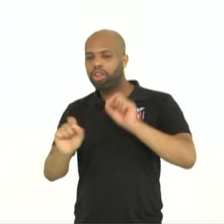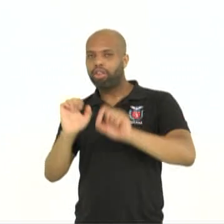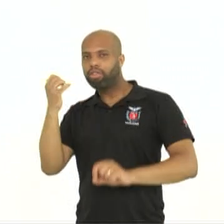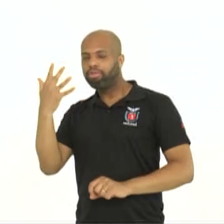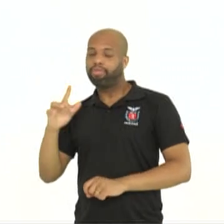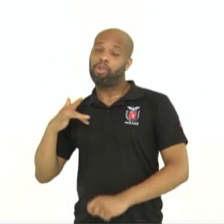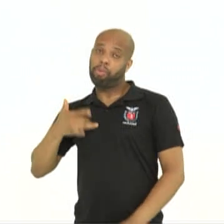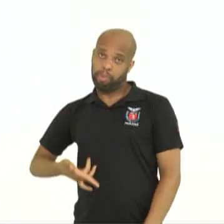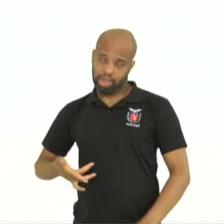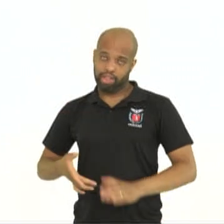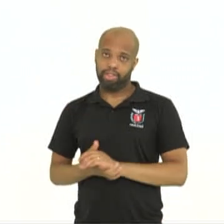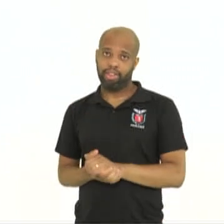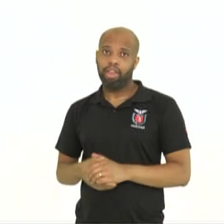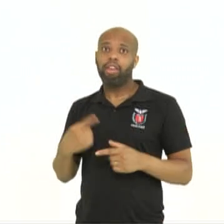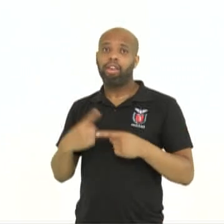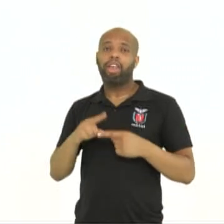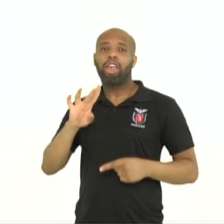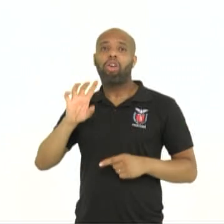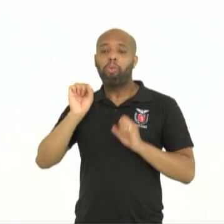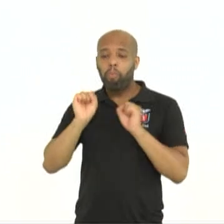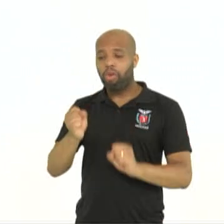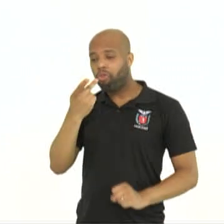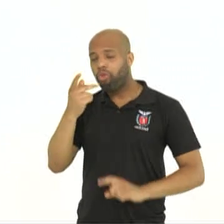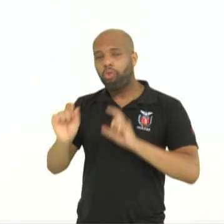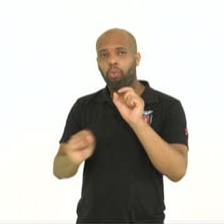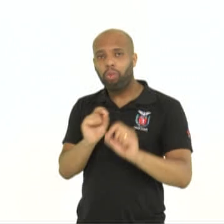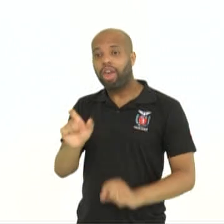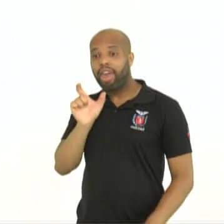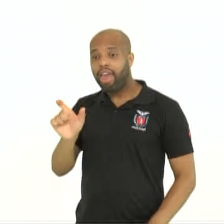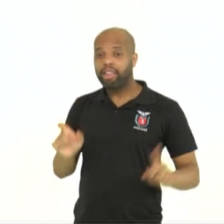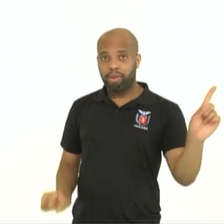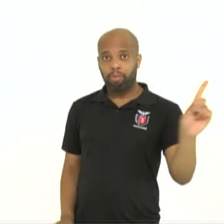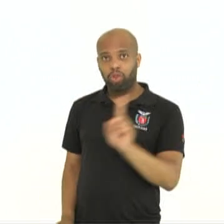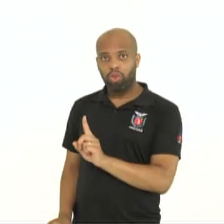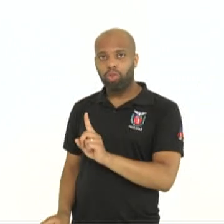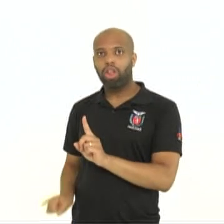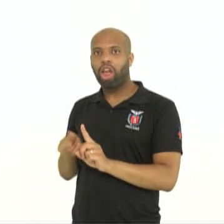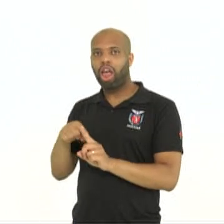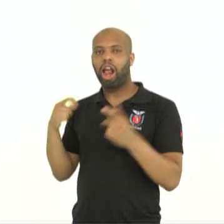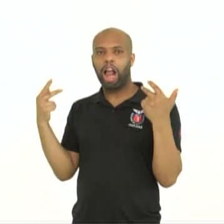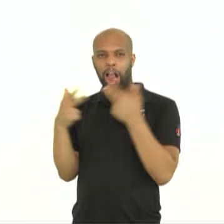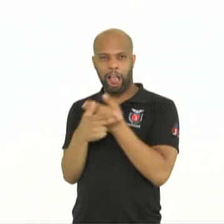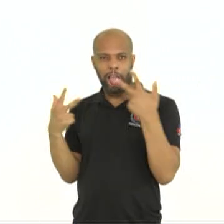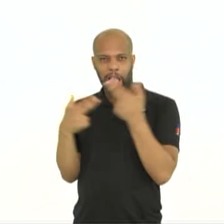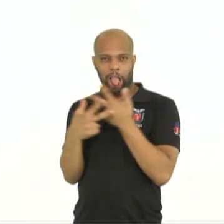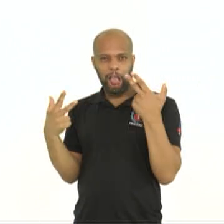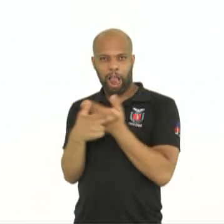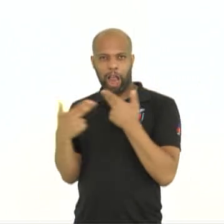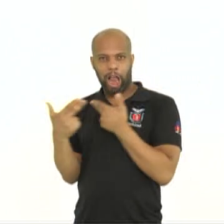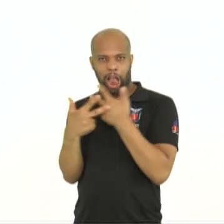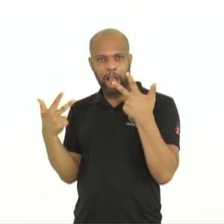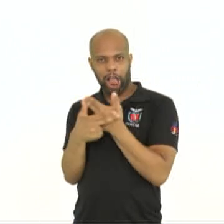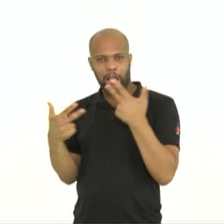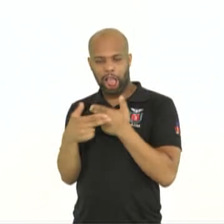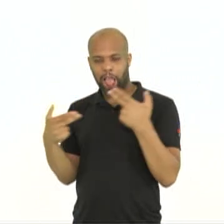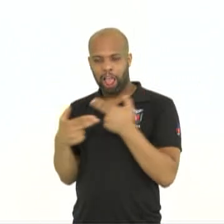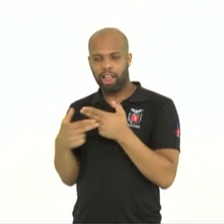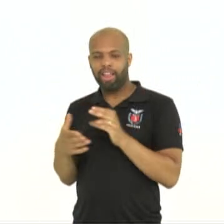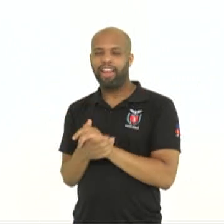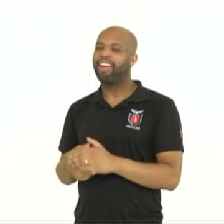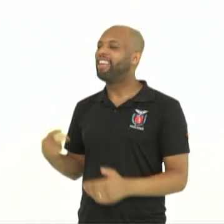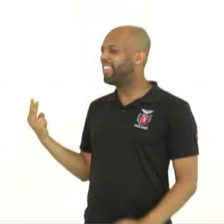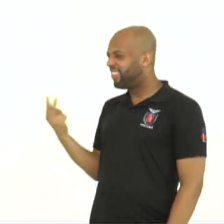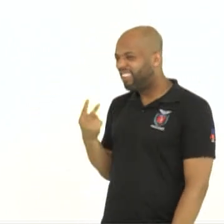uma pena. Eu só posso dizer que essa pessoa é uma língua de trapo, uma língua aruda. Nunca